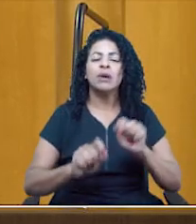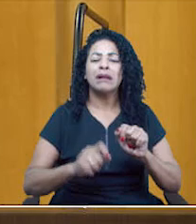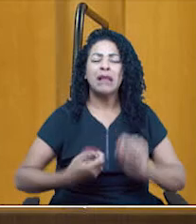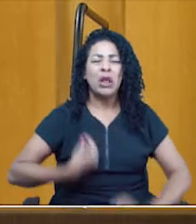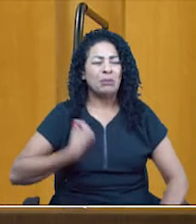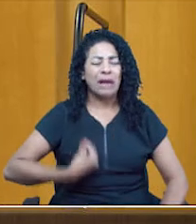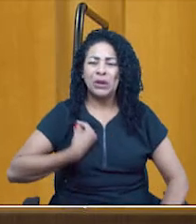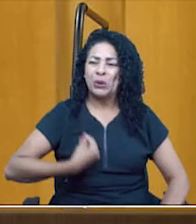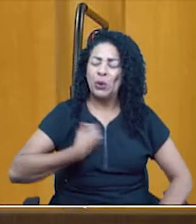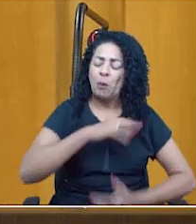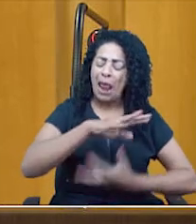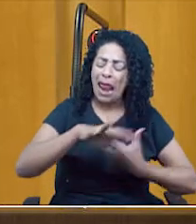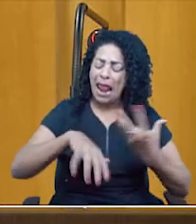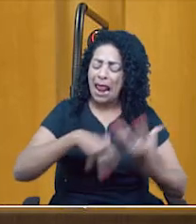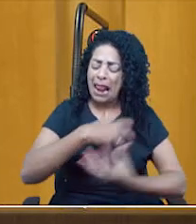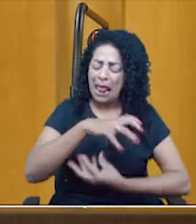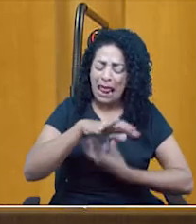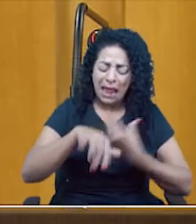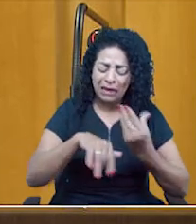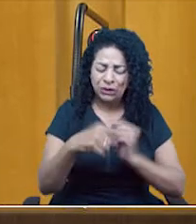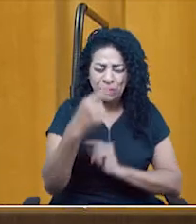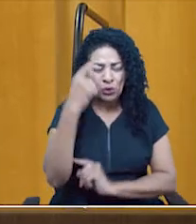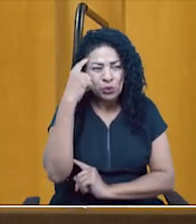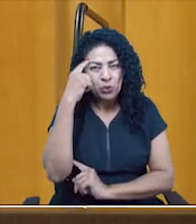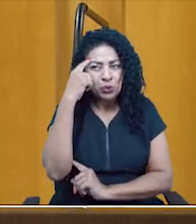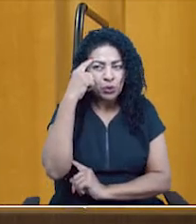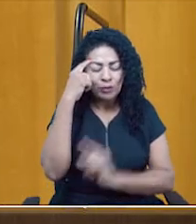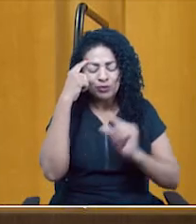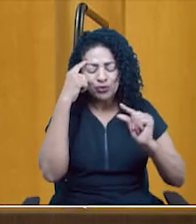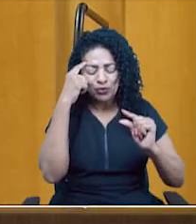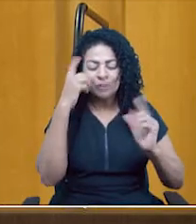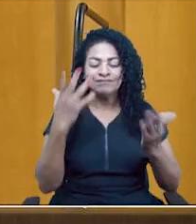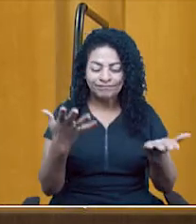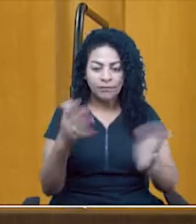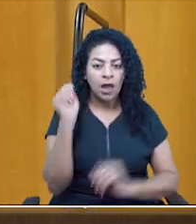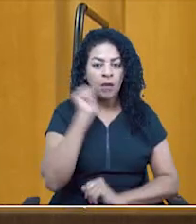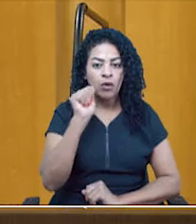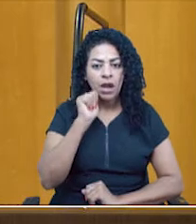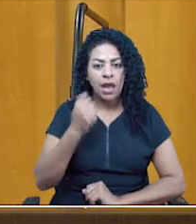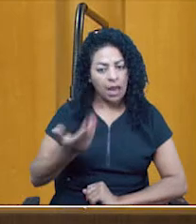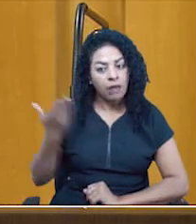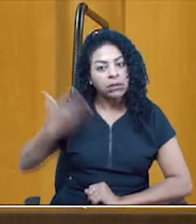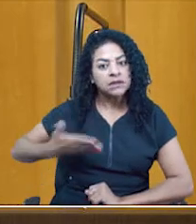pouca reflexão. A presença da conselheira Jane Granzotto